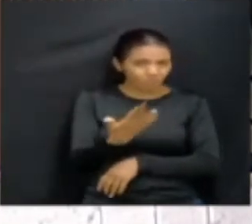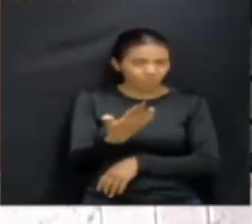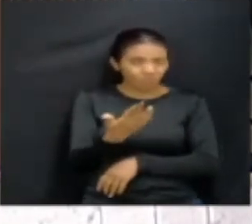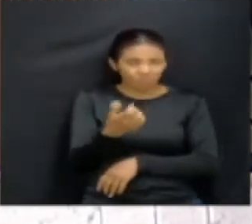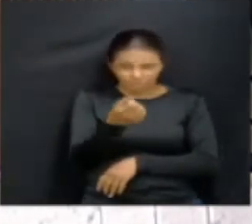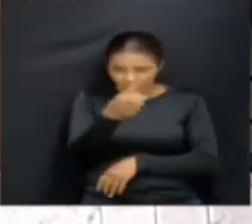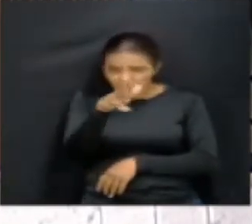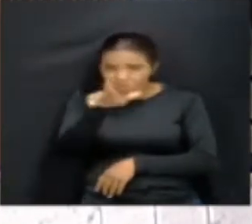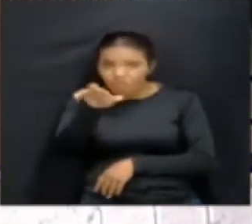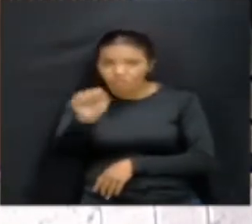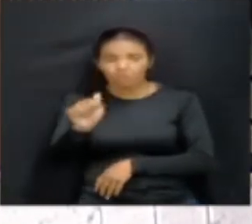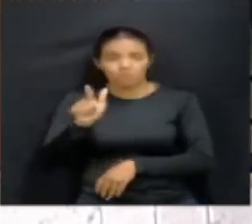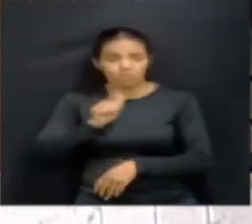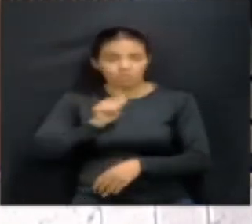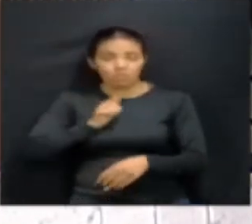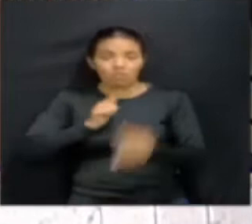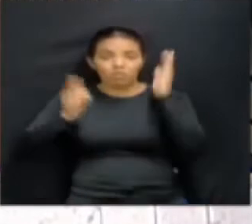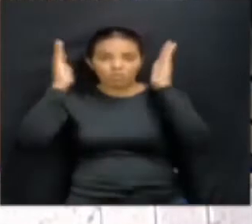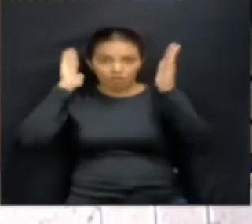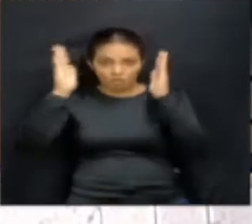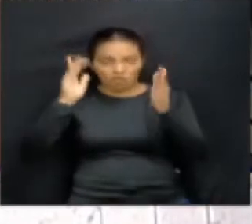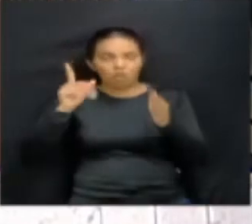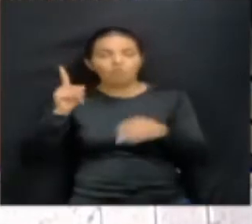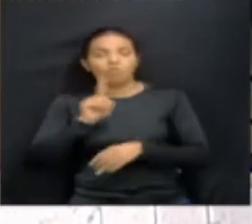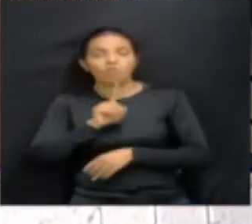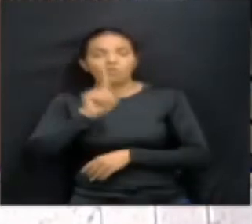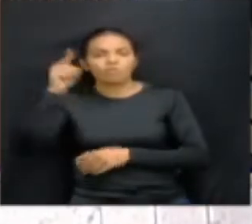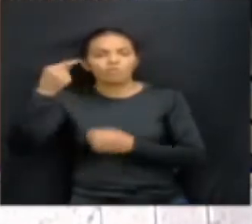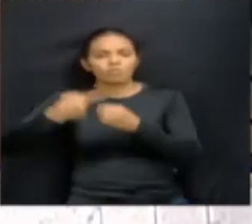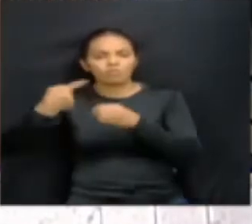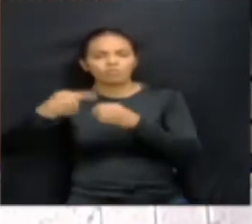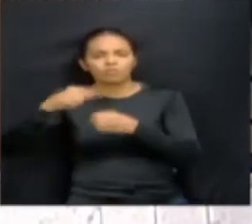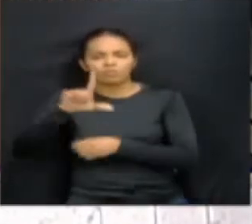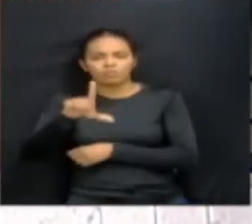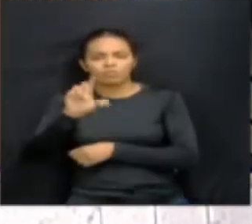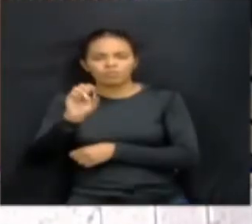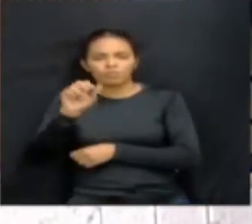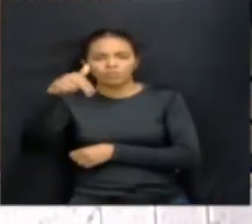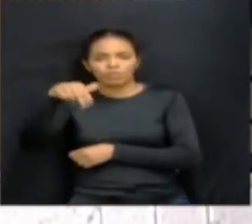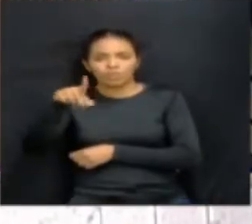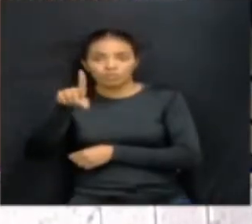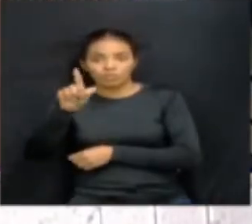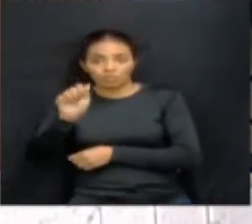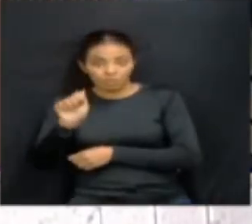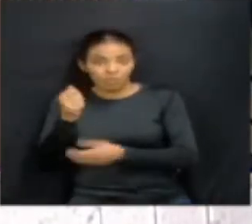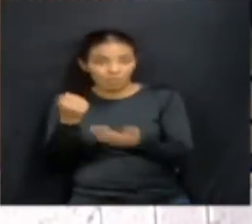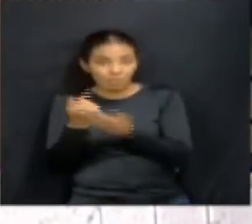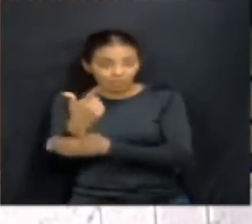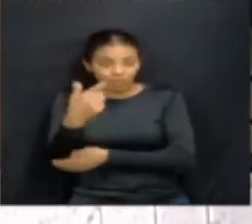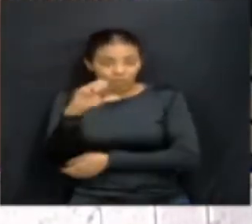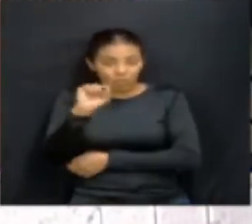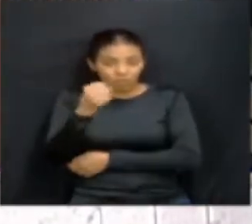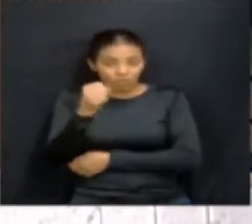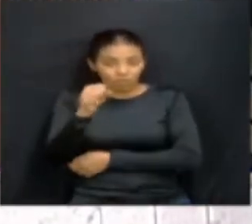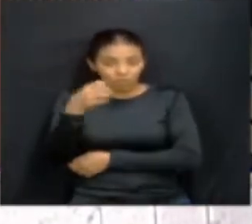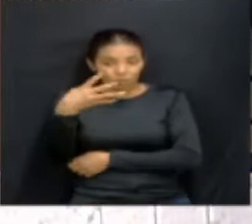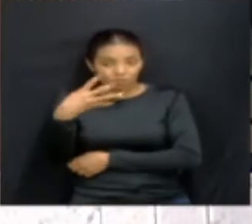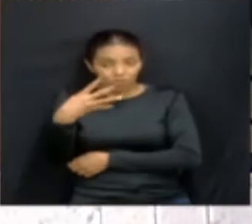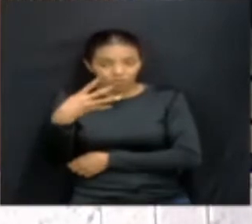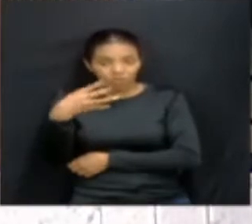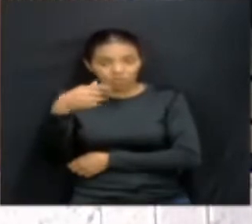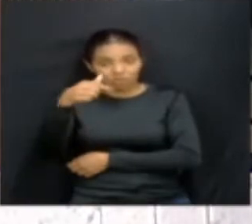comercial com 9 eixos que sai hoje Loanda Paranaguá paga 847 80 e vai desembolso ar